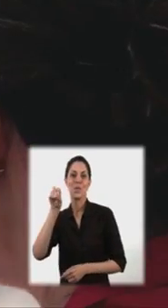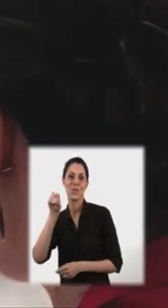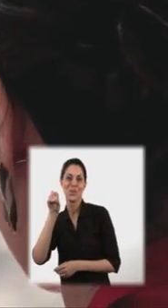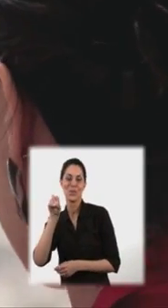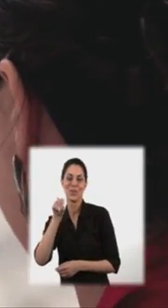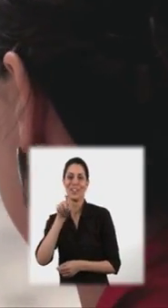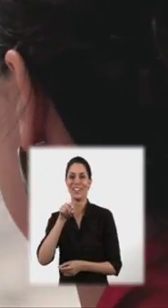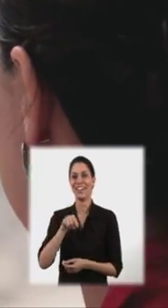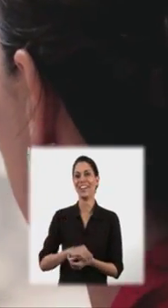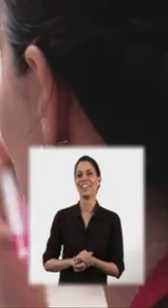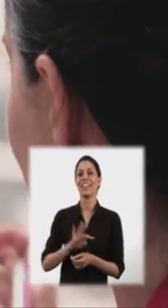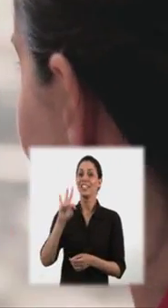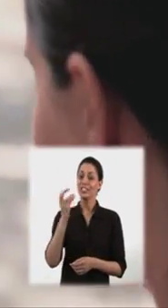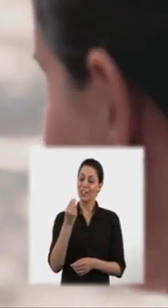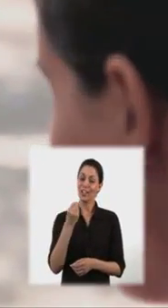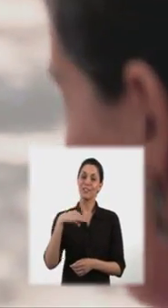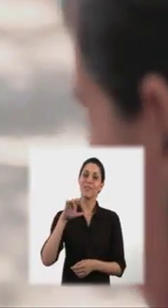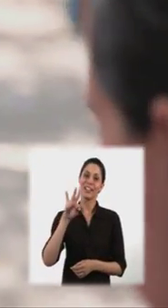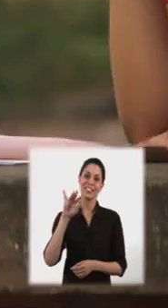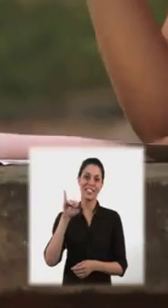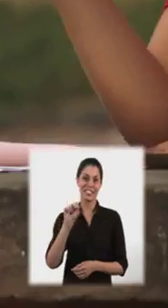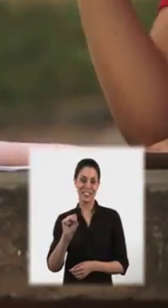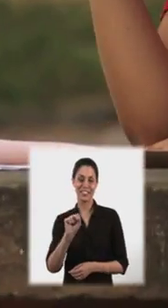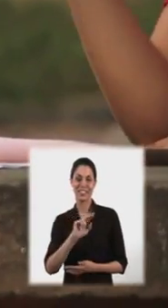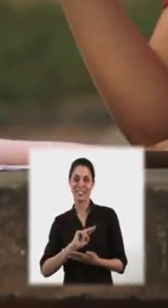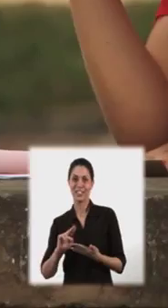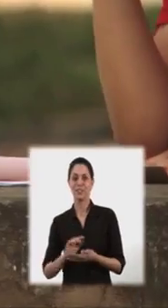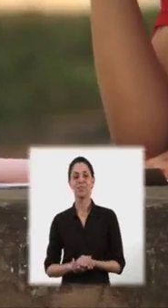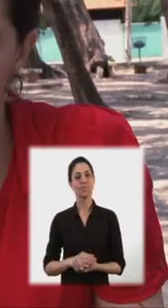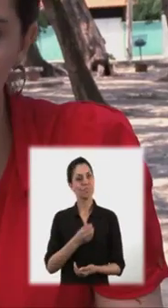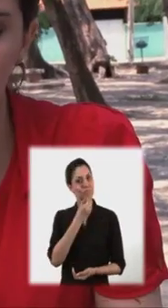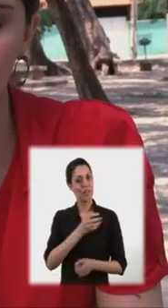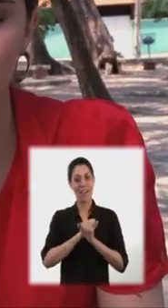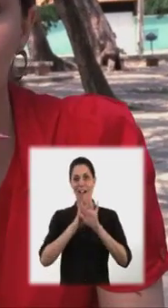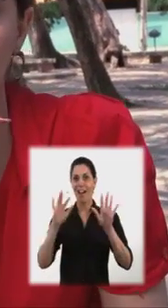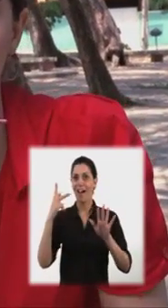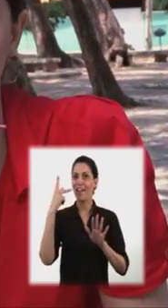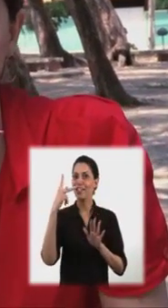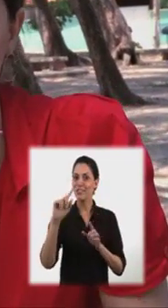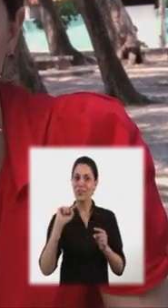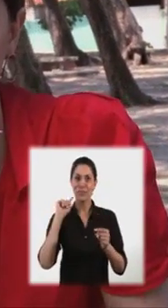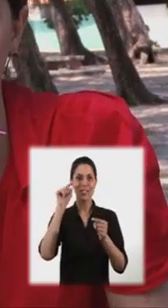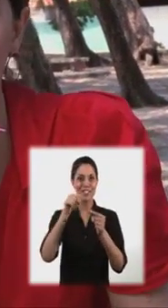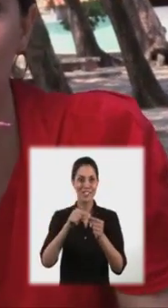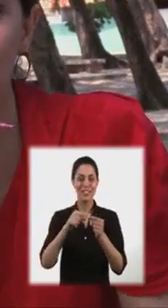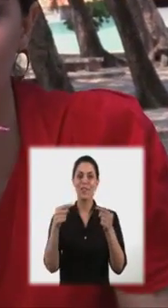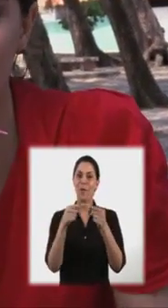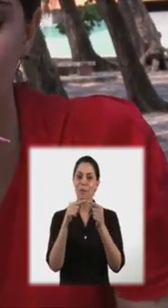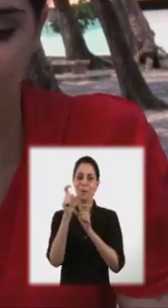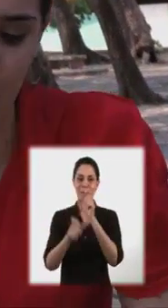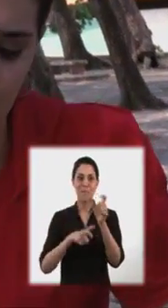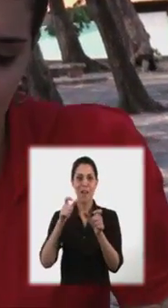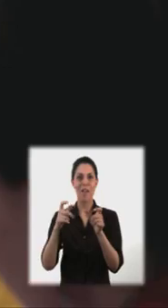Está muito claro aqui a sua preocupação com o seu interlocutor. É um convite. Mas me diz uma coisa, não está faltando nada aqui não? Eles